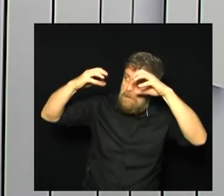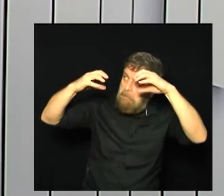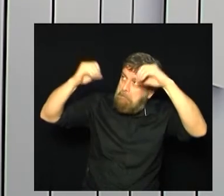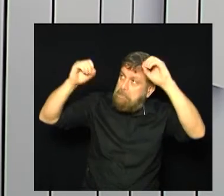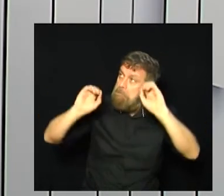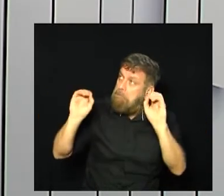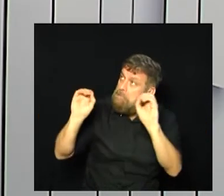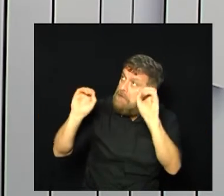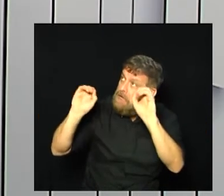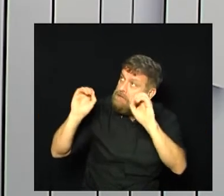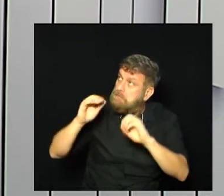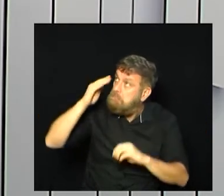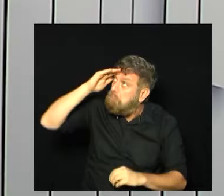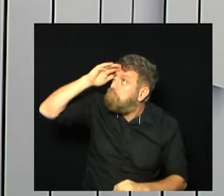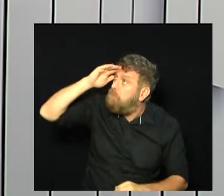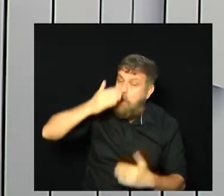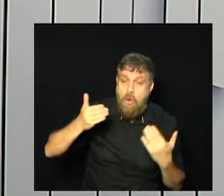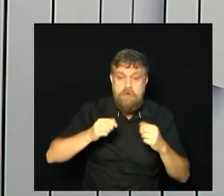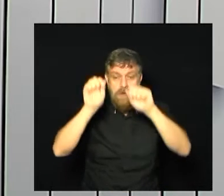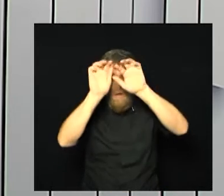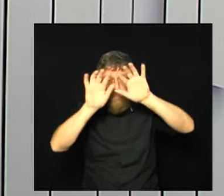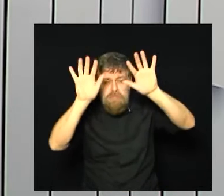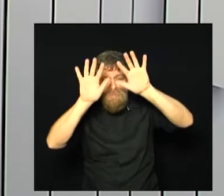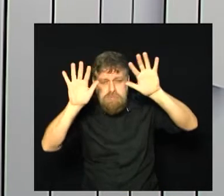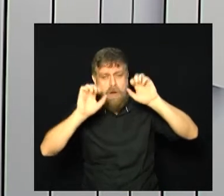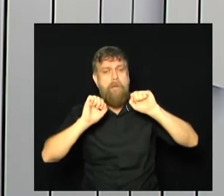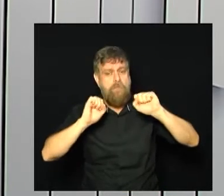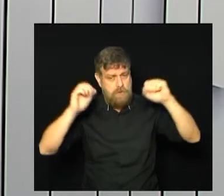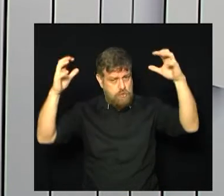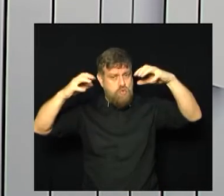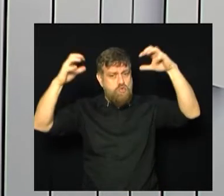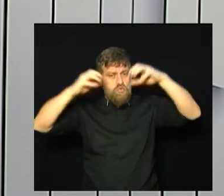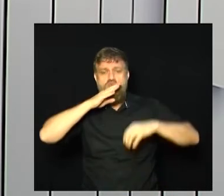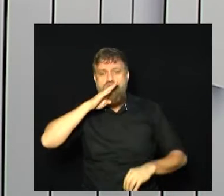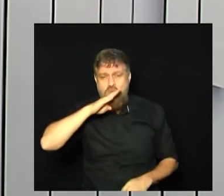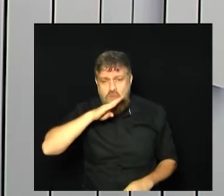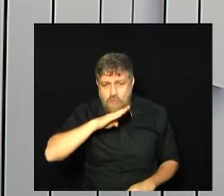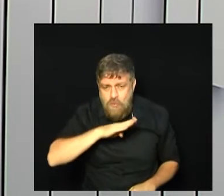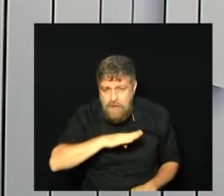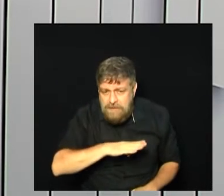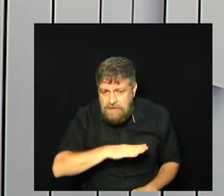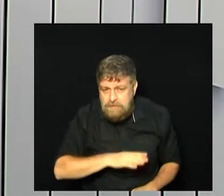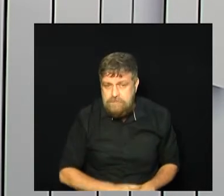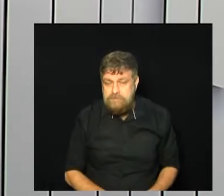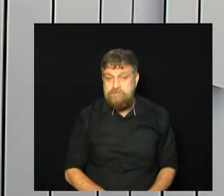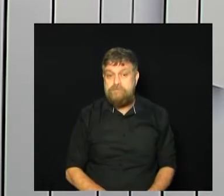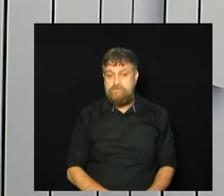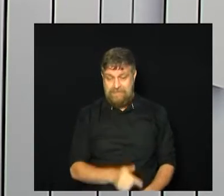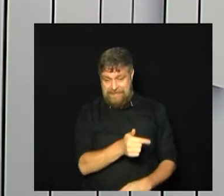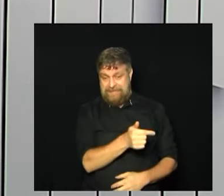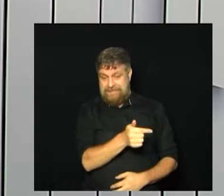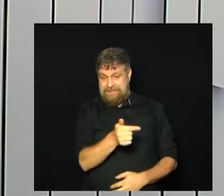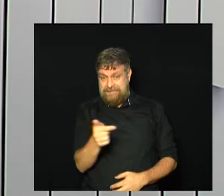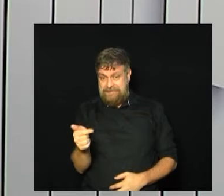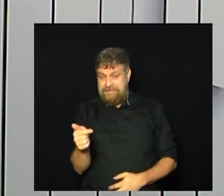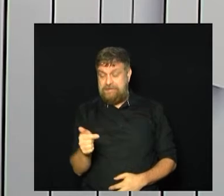viu? Hoje, nebulosidade alta com possibilidade de chuva à tarde. Aliás, essa semana aqui,